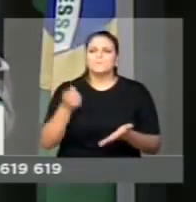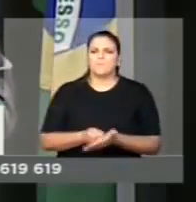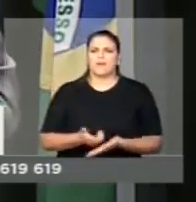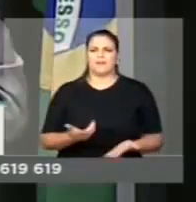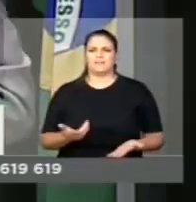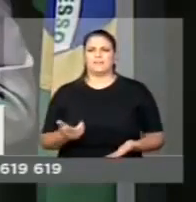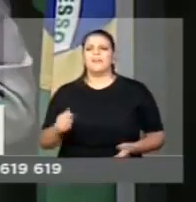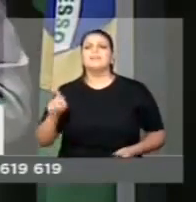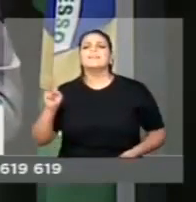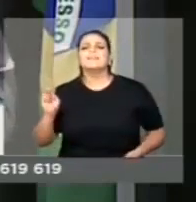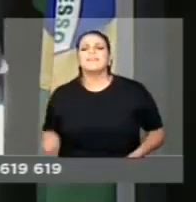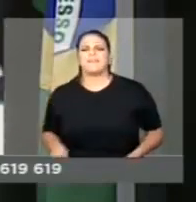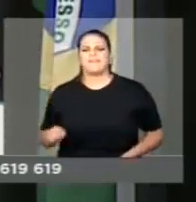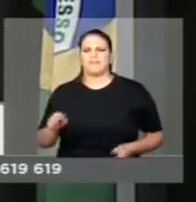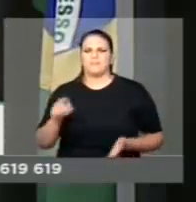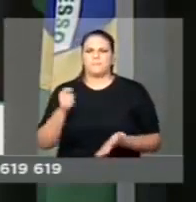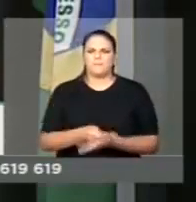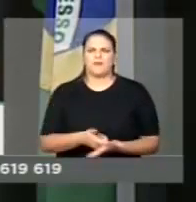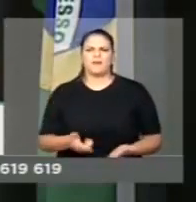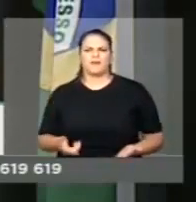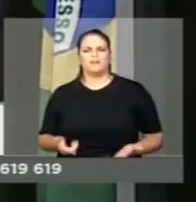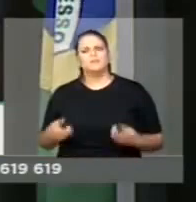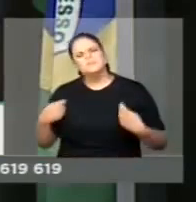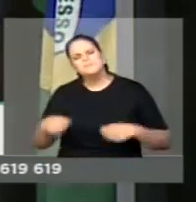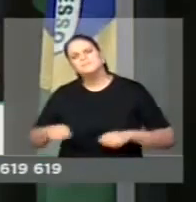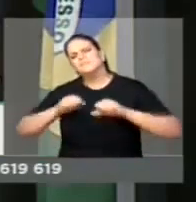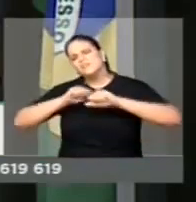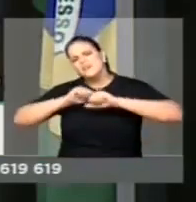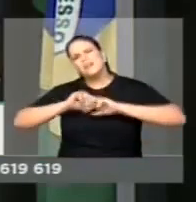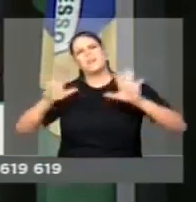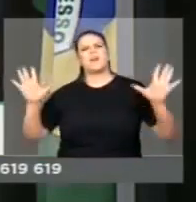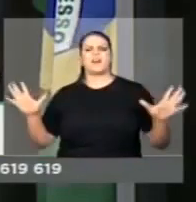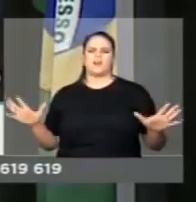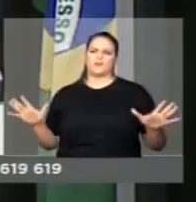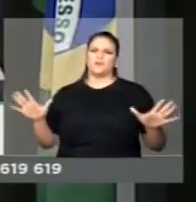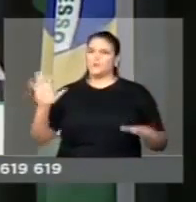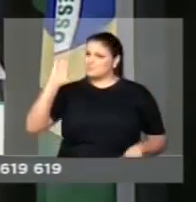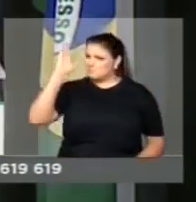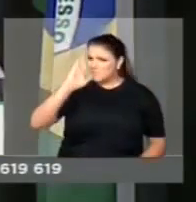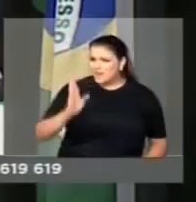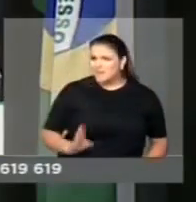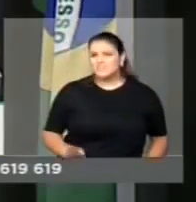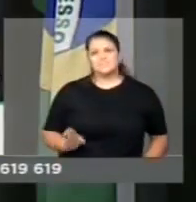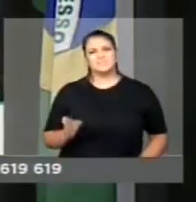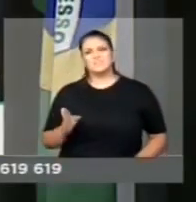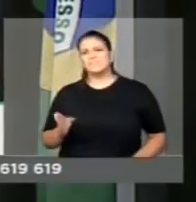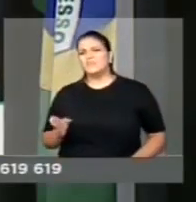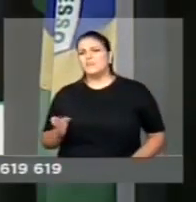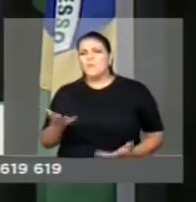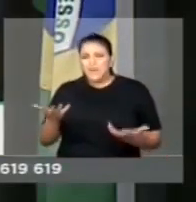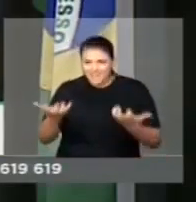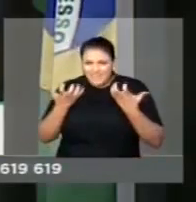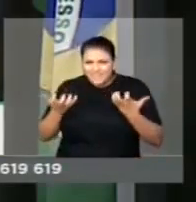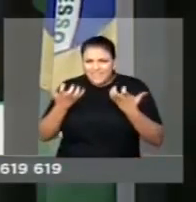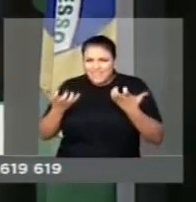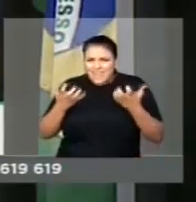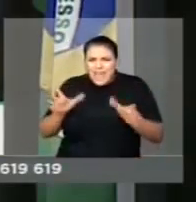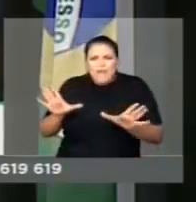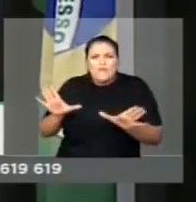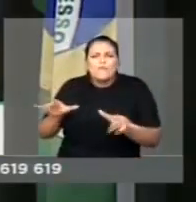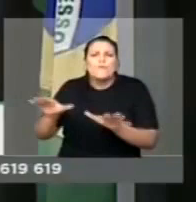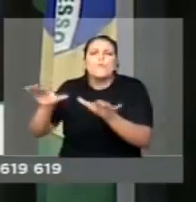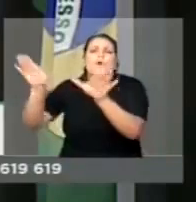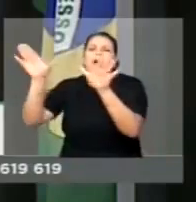mim, o crescimento no voo de galinha que o Brasil tem, ele está exatamente